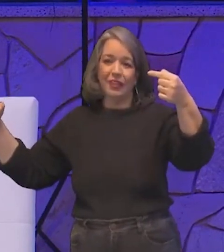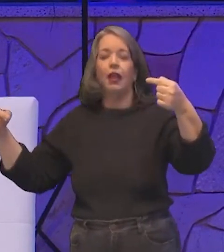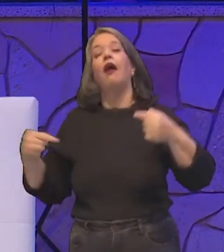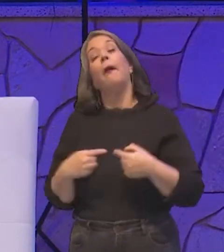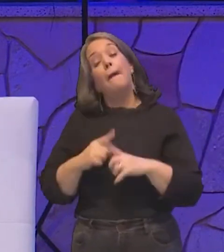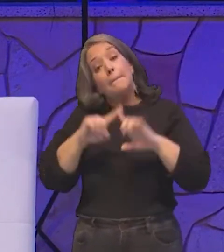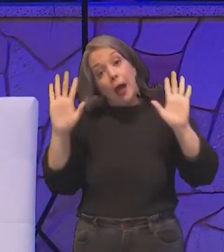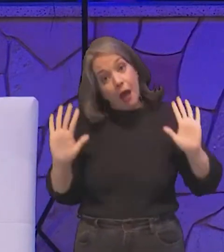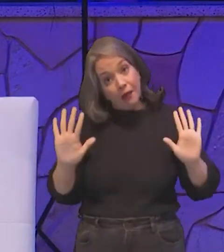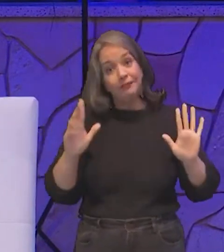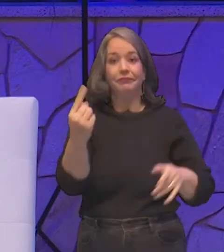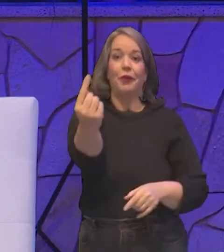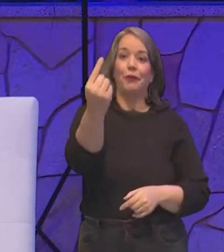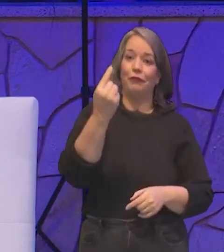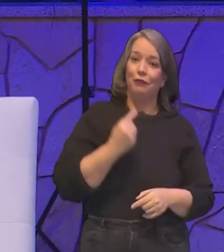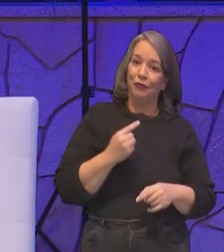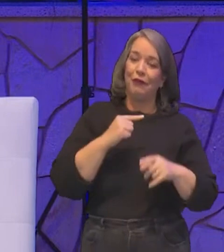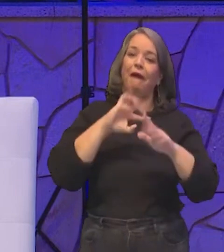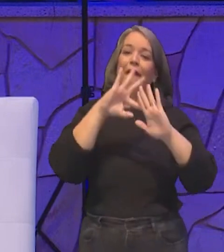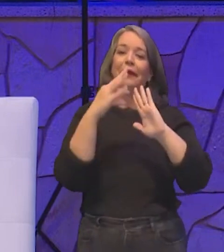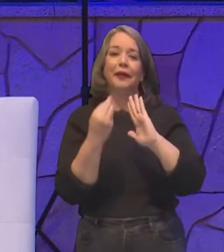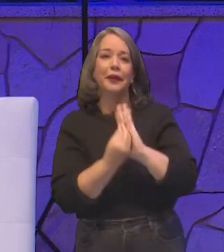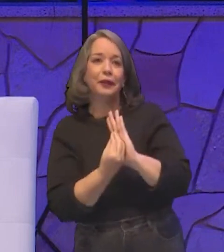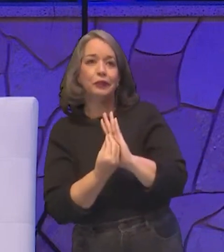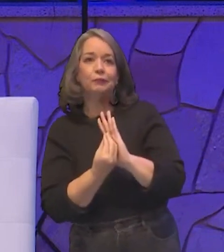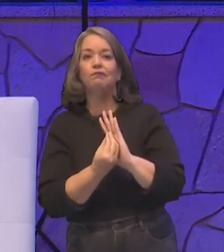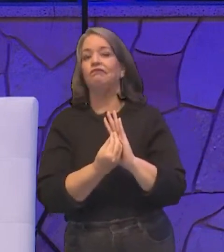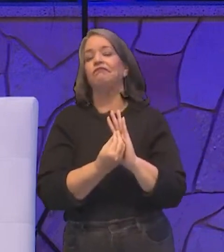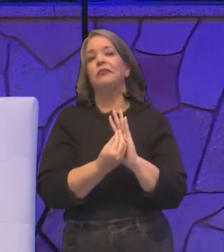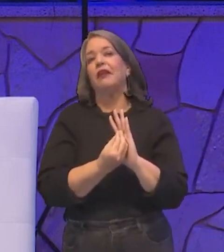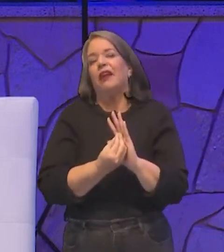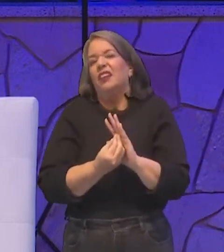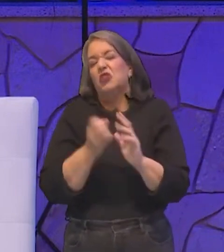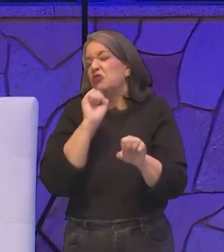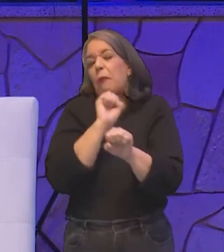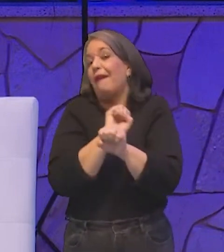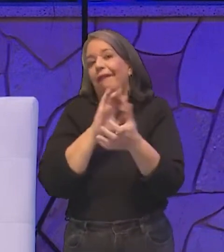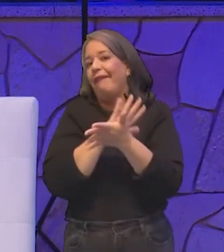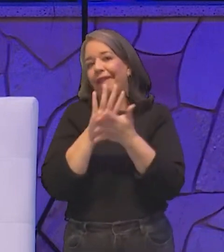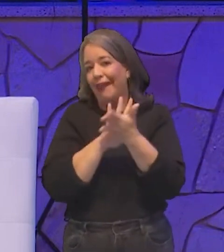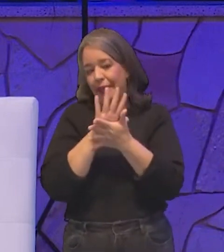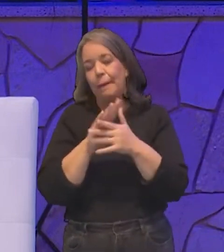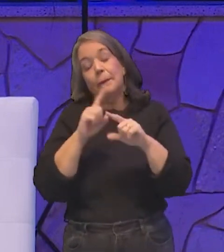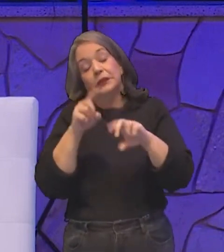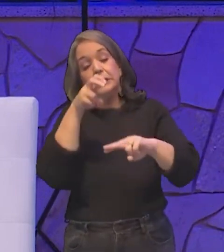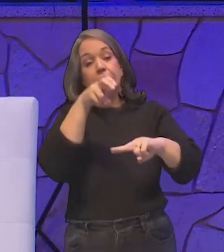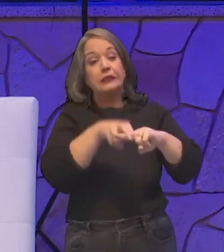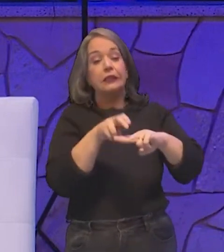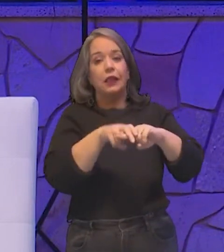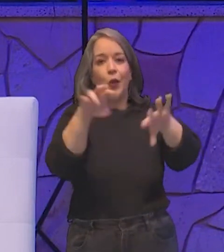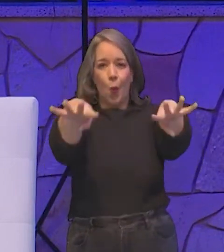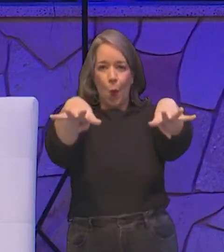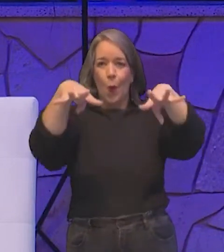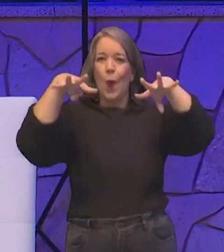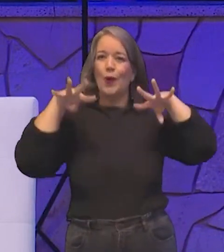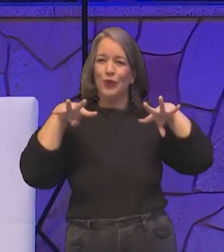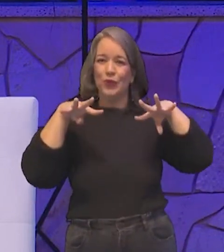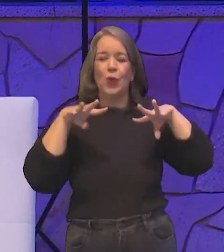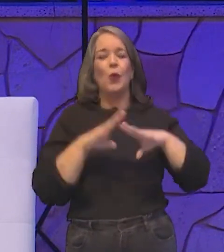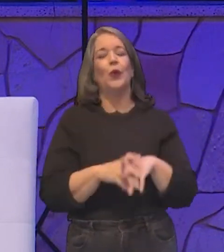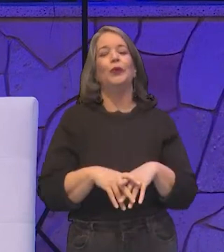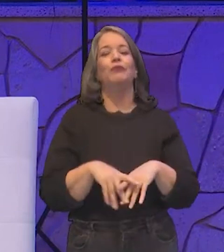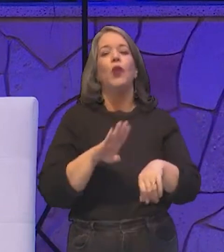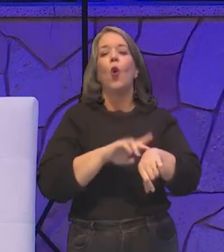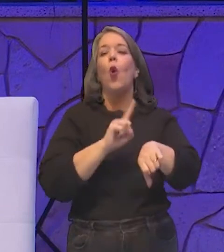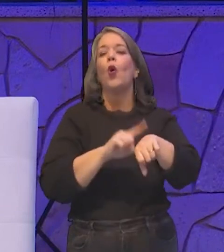expectativa nenhuma, sentei lá no auditório, no culto, e no momento dos visitantes fiquei de pé,